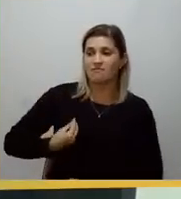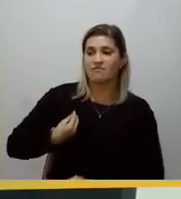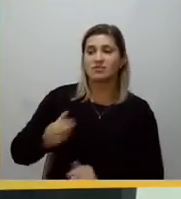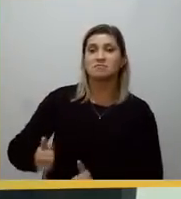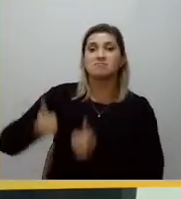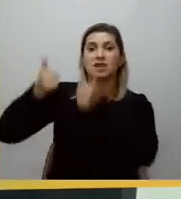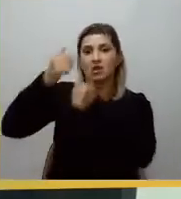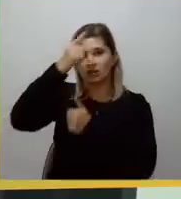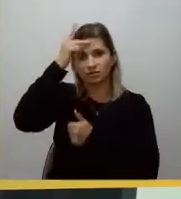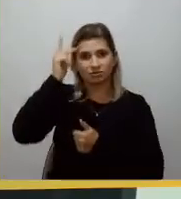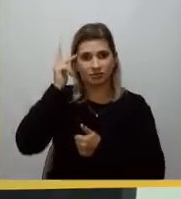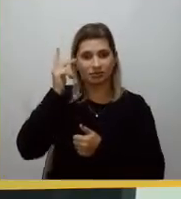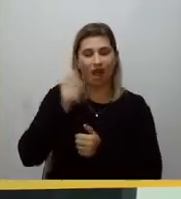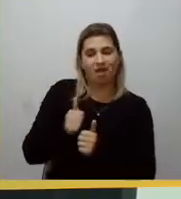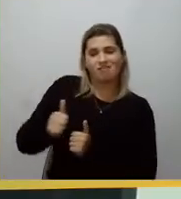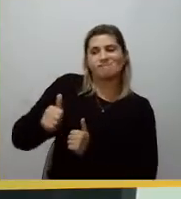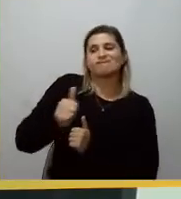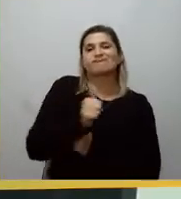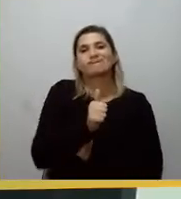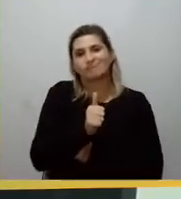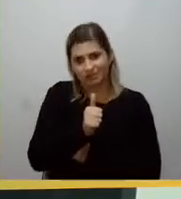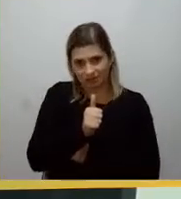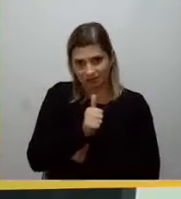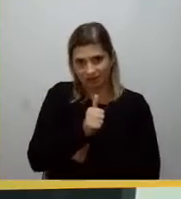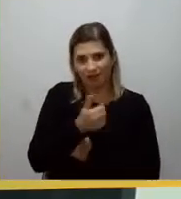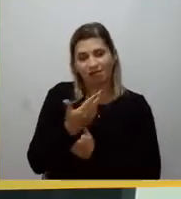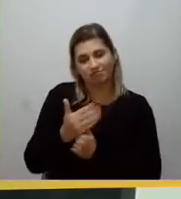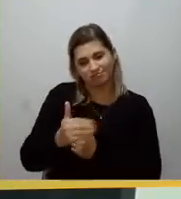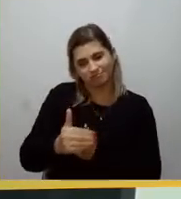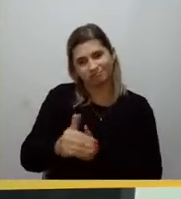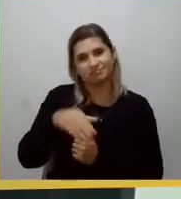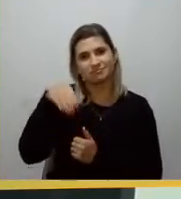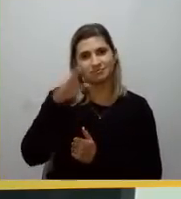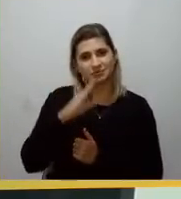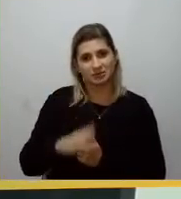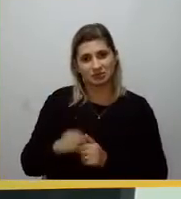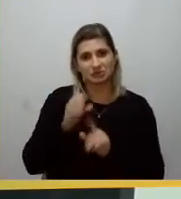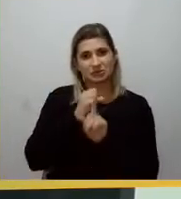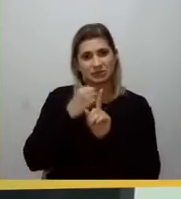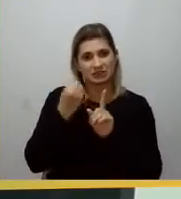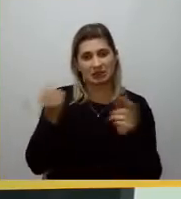protagonistas. E a partir daí, o Brasil e a sociedade entram em crise. É para evitar isso